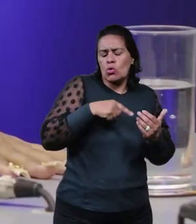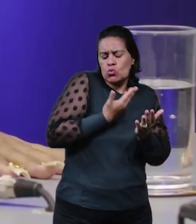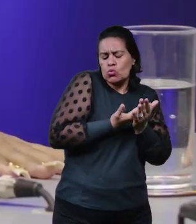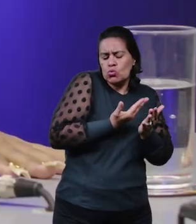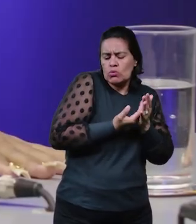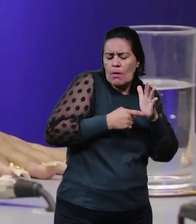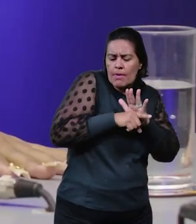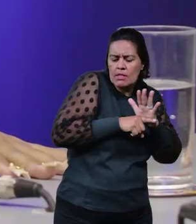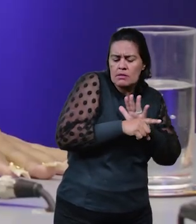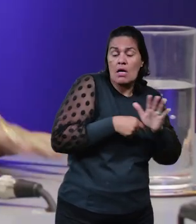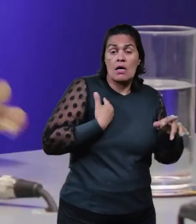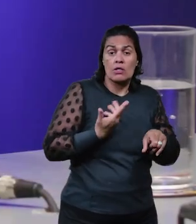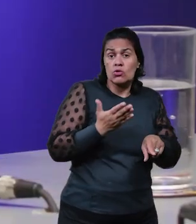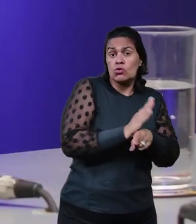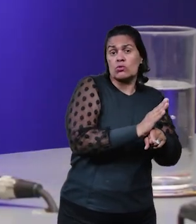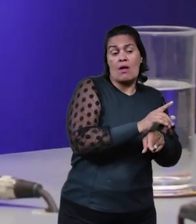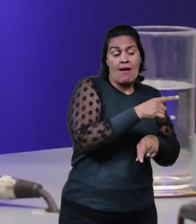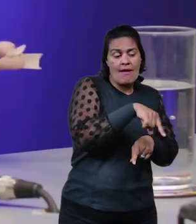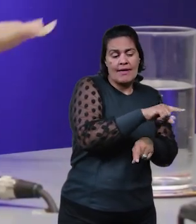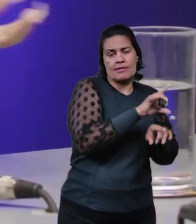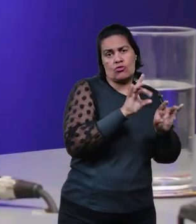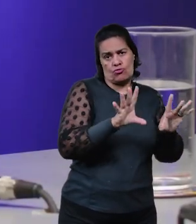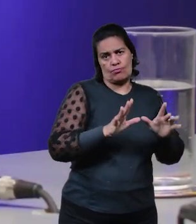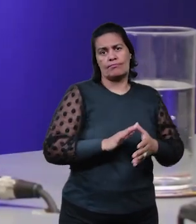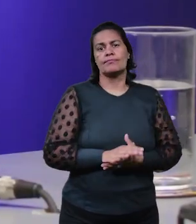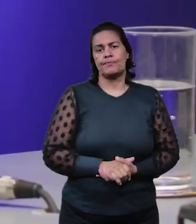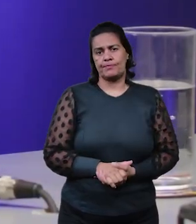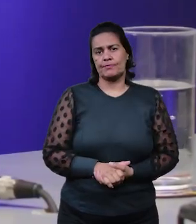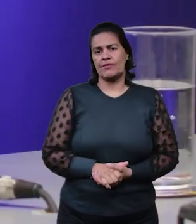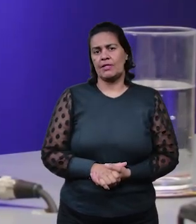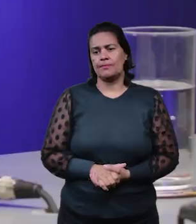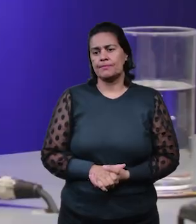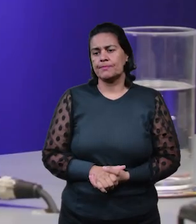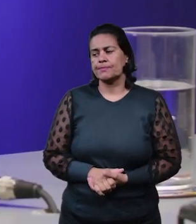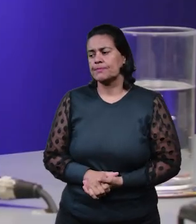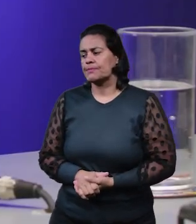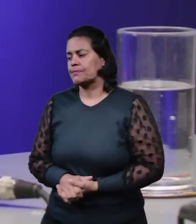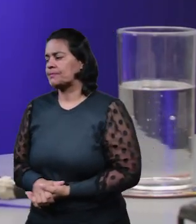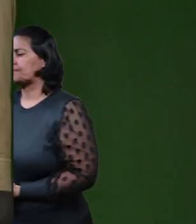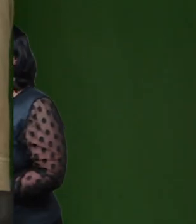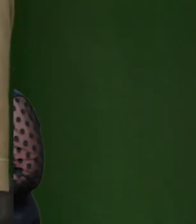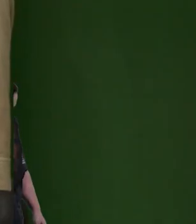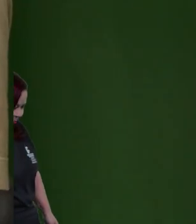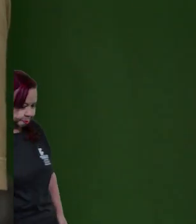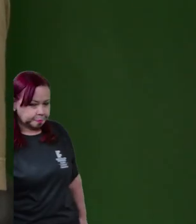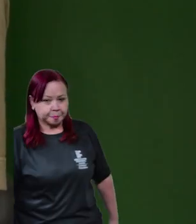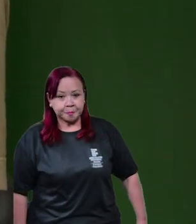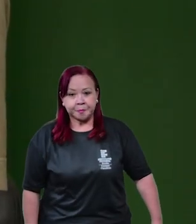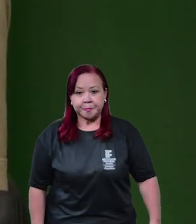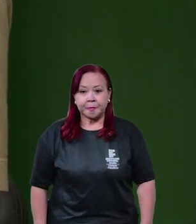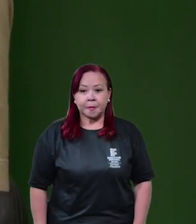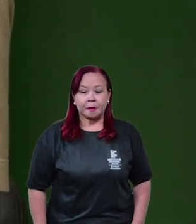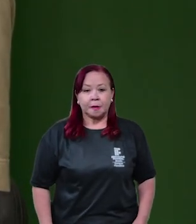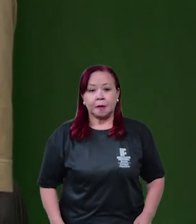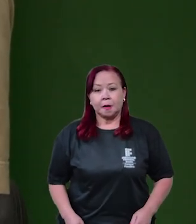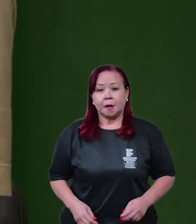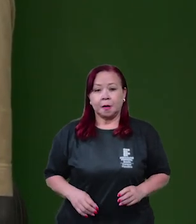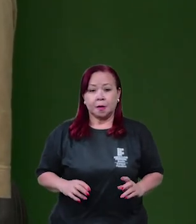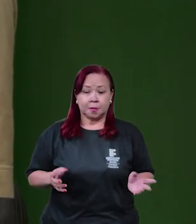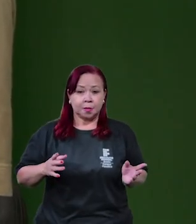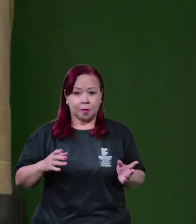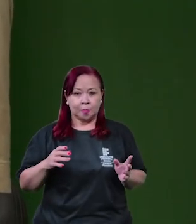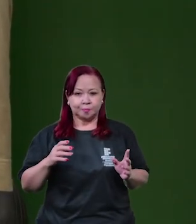também ajudar essas outras pessoas para além da estética. Total. Um espaço ali de perceber